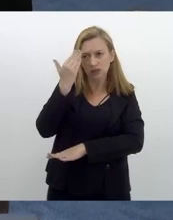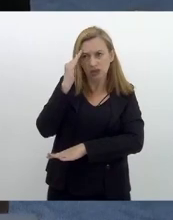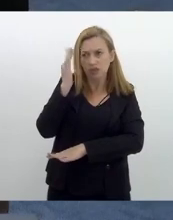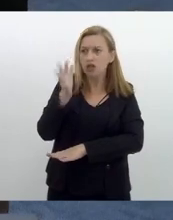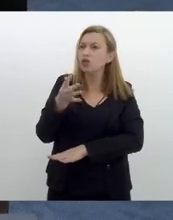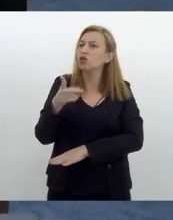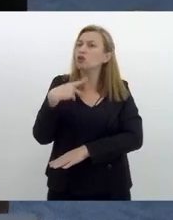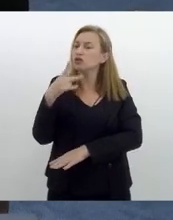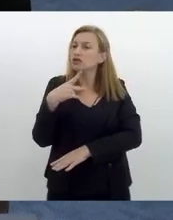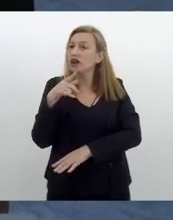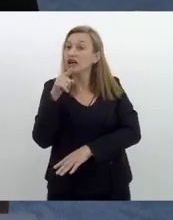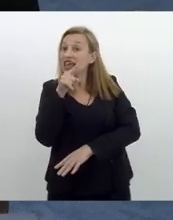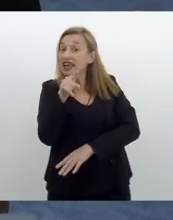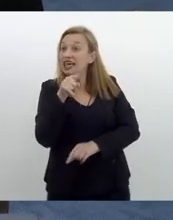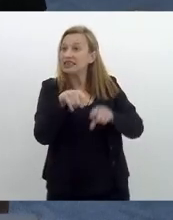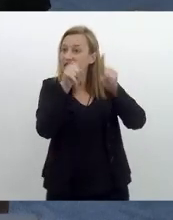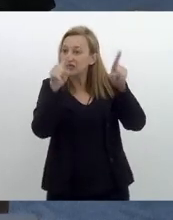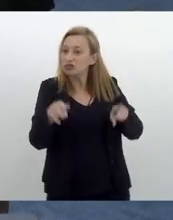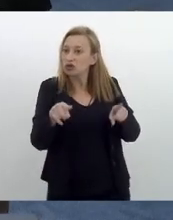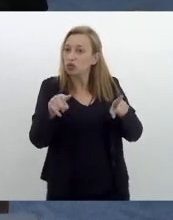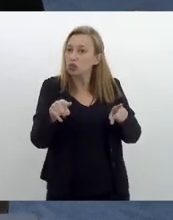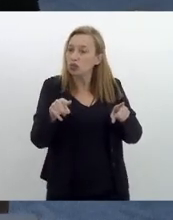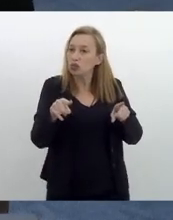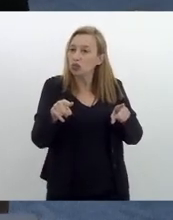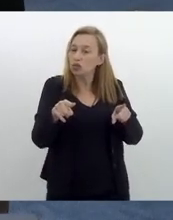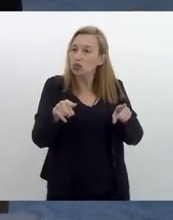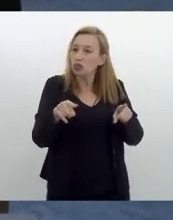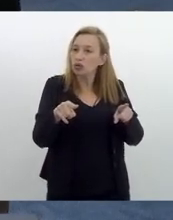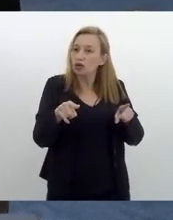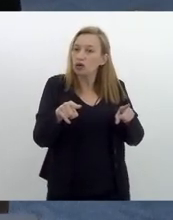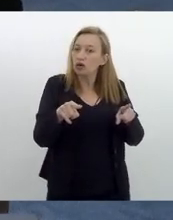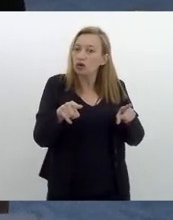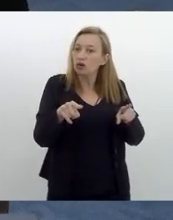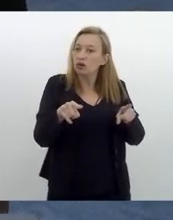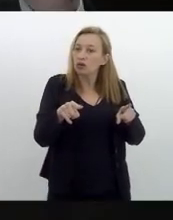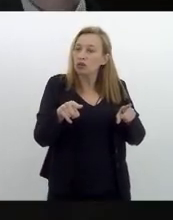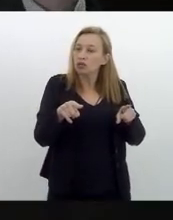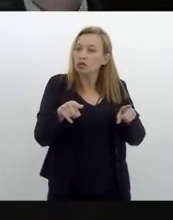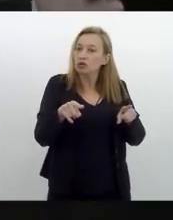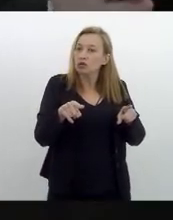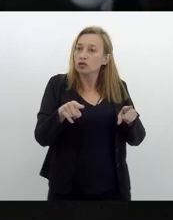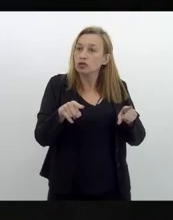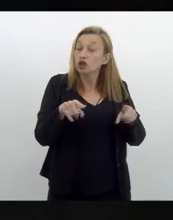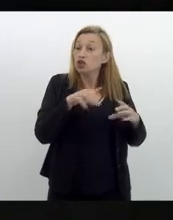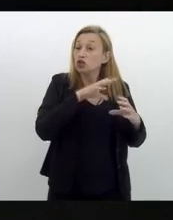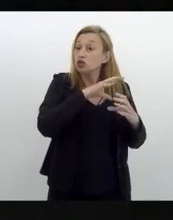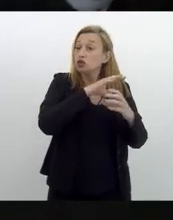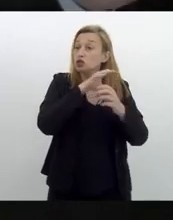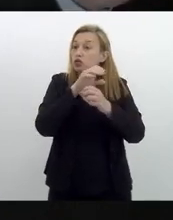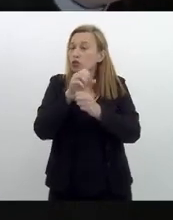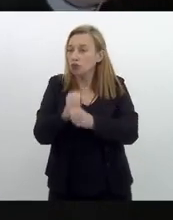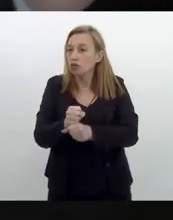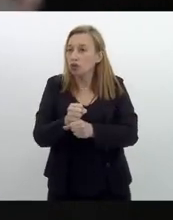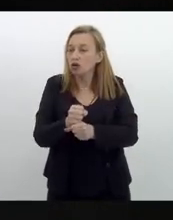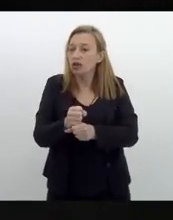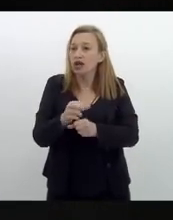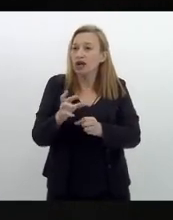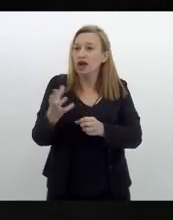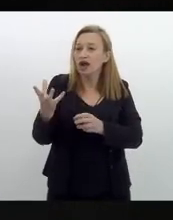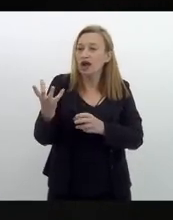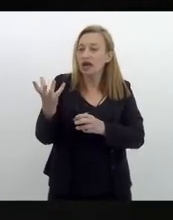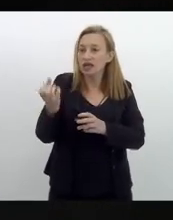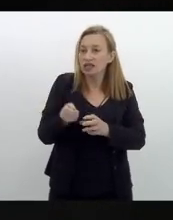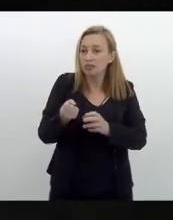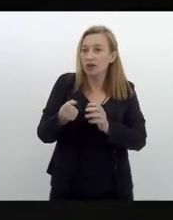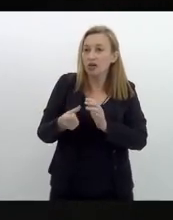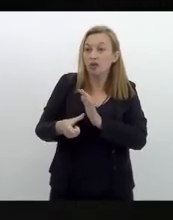quando diz que este servidor leva o que estava, o que ele recebeu anteriormente, mas não